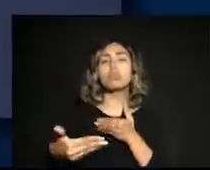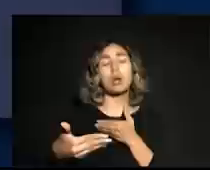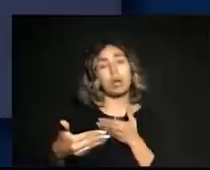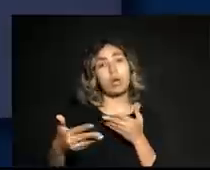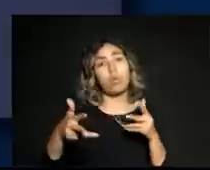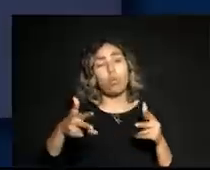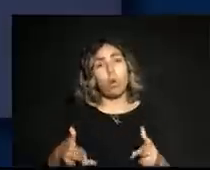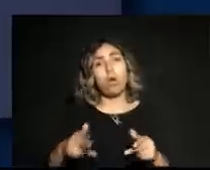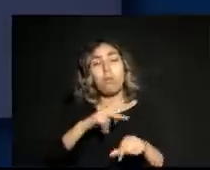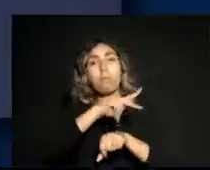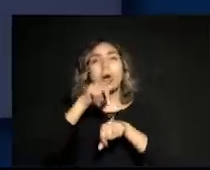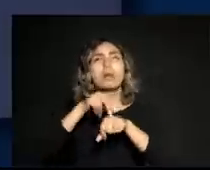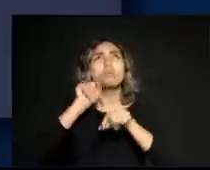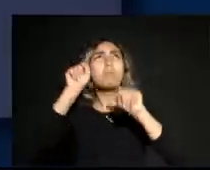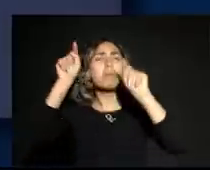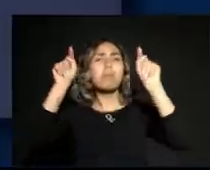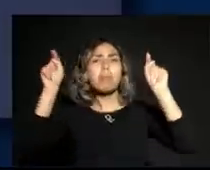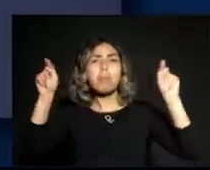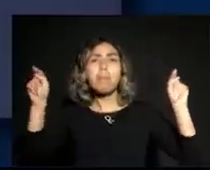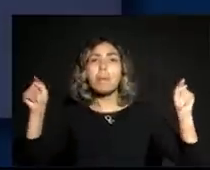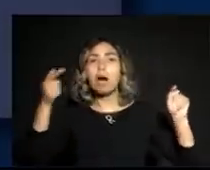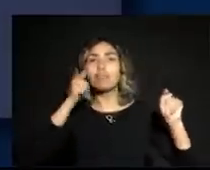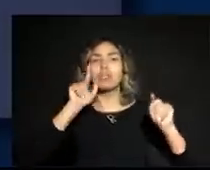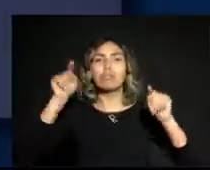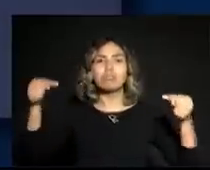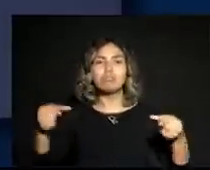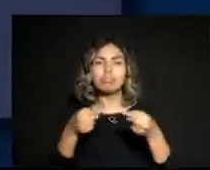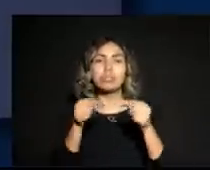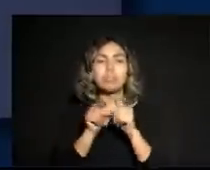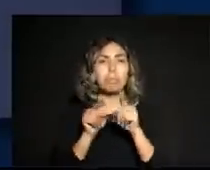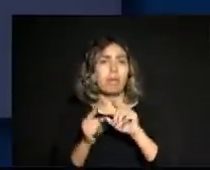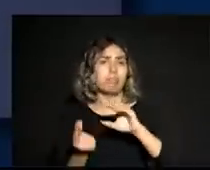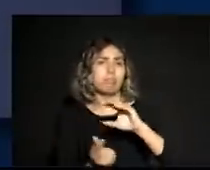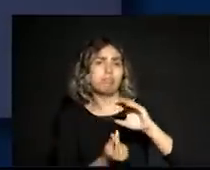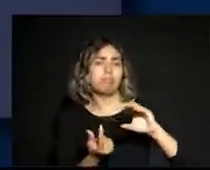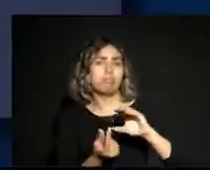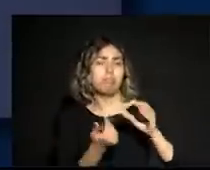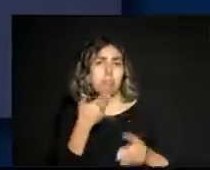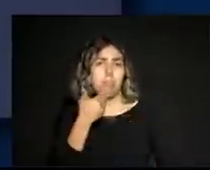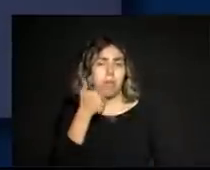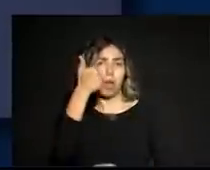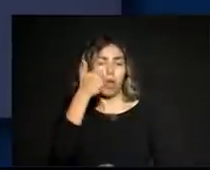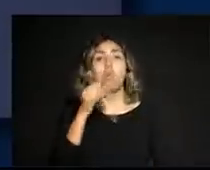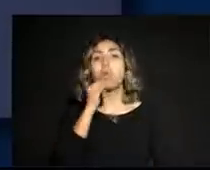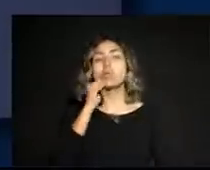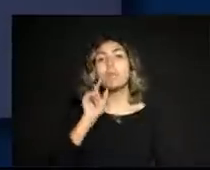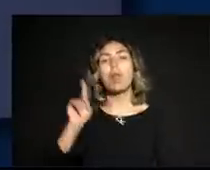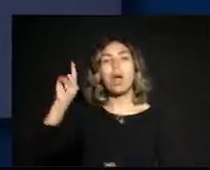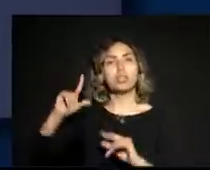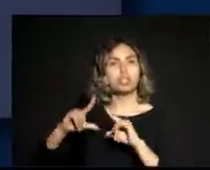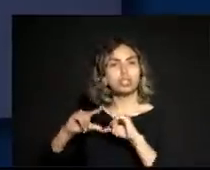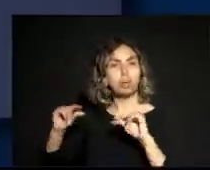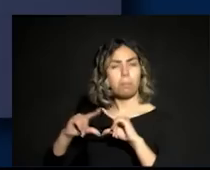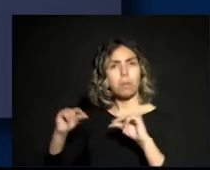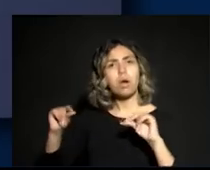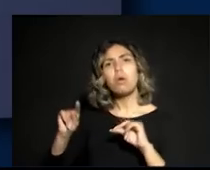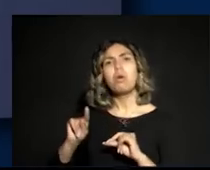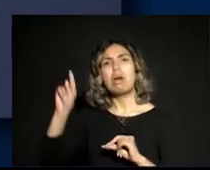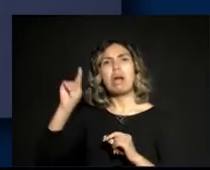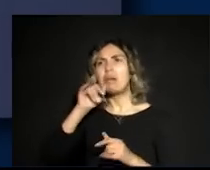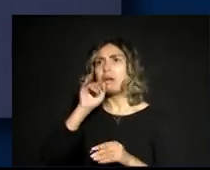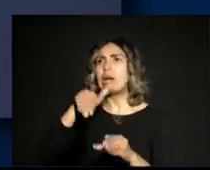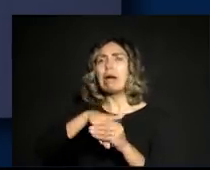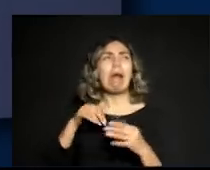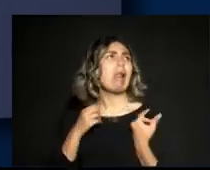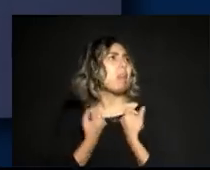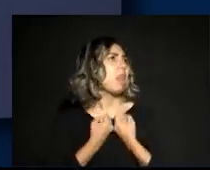que conseguir o níver melhores de renda per capita em um mercado no Japão ele não entre em stress porque vai ter uma